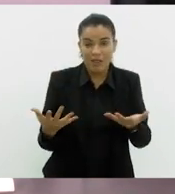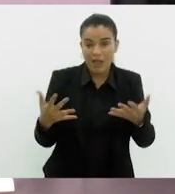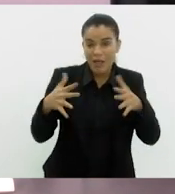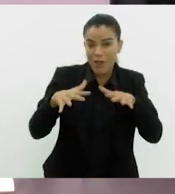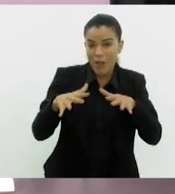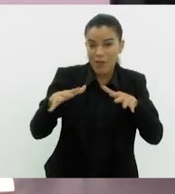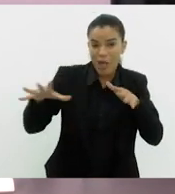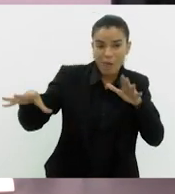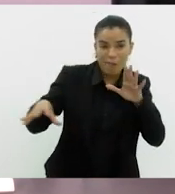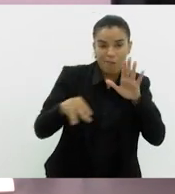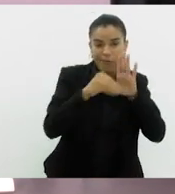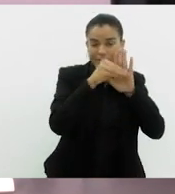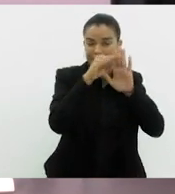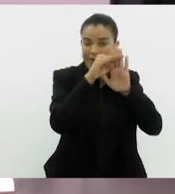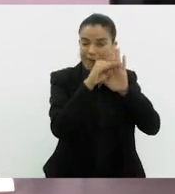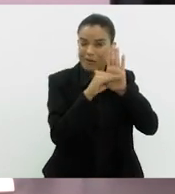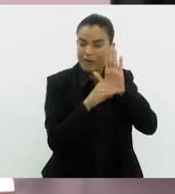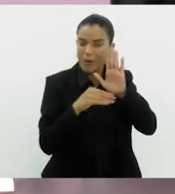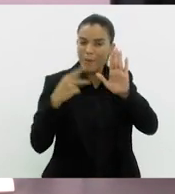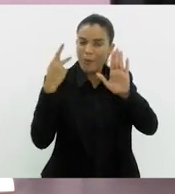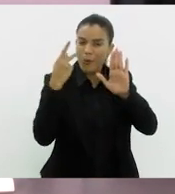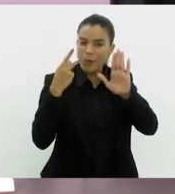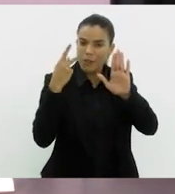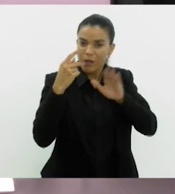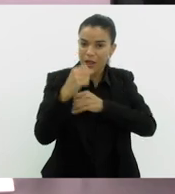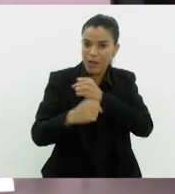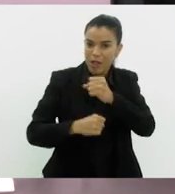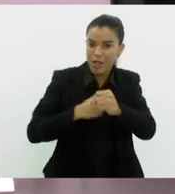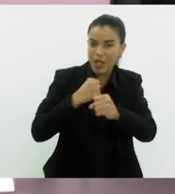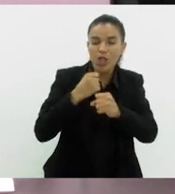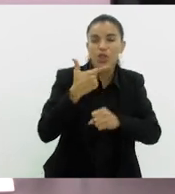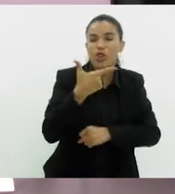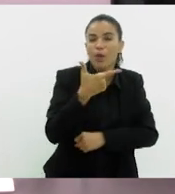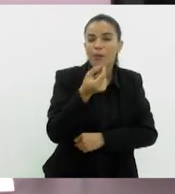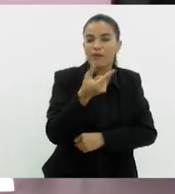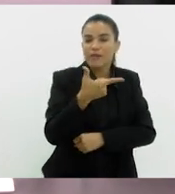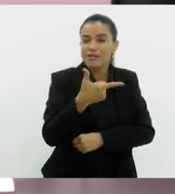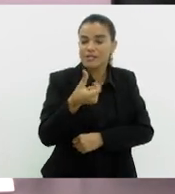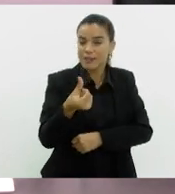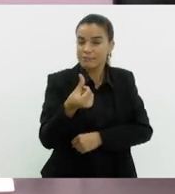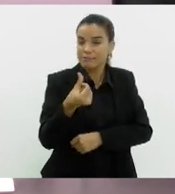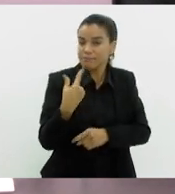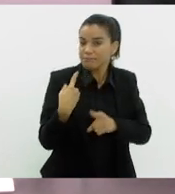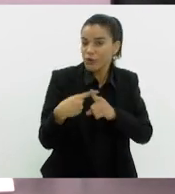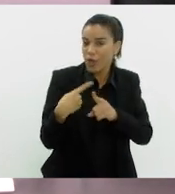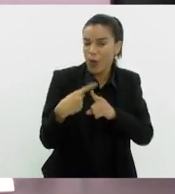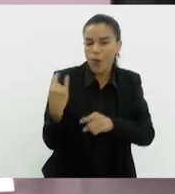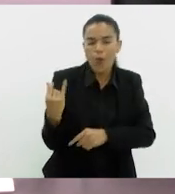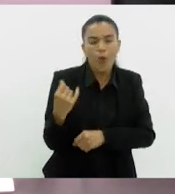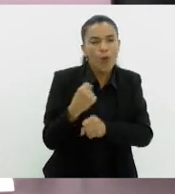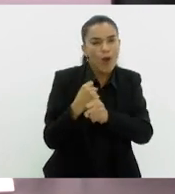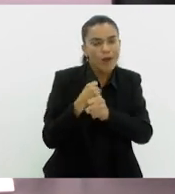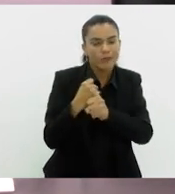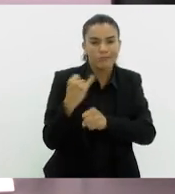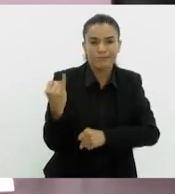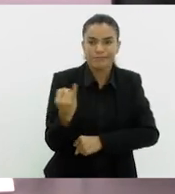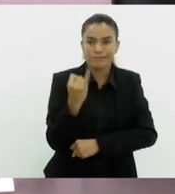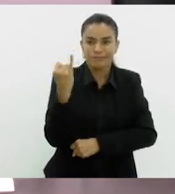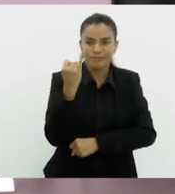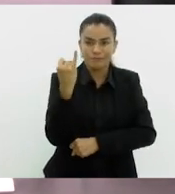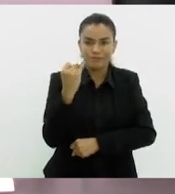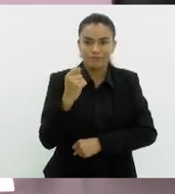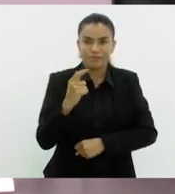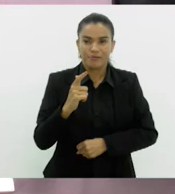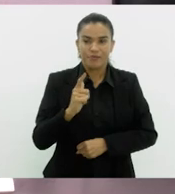tema, desta política, para o início de 2026, né? Que será um ano importante, onde nós